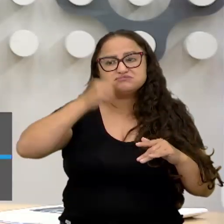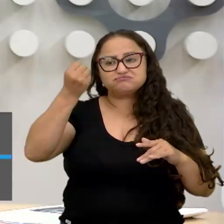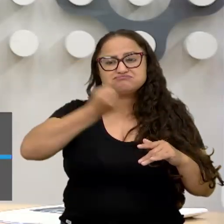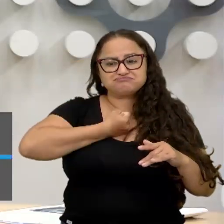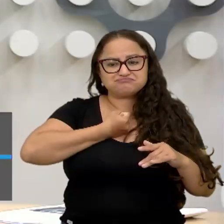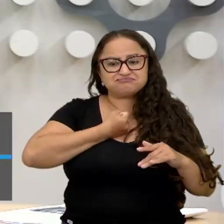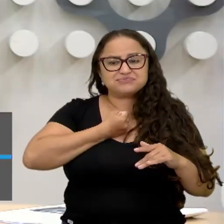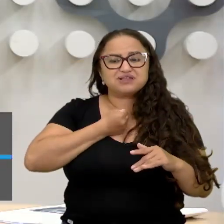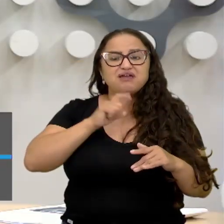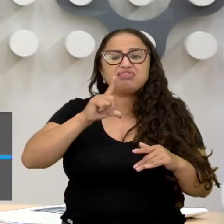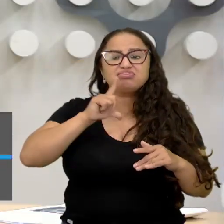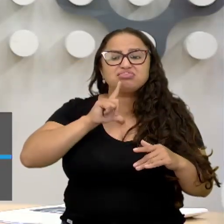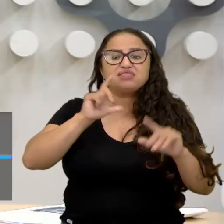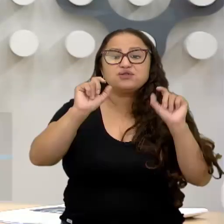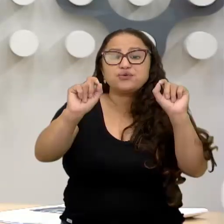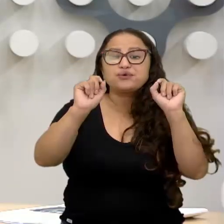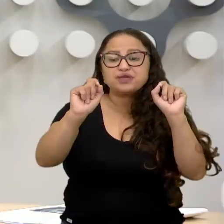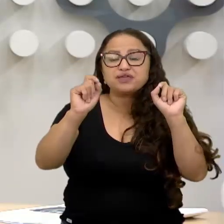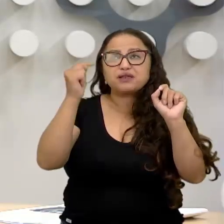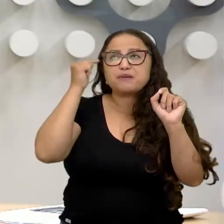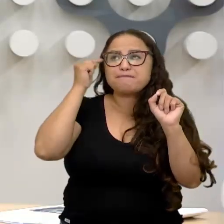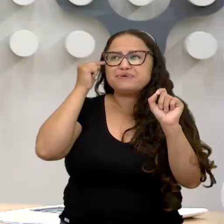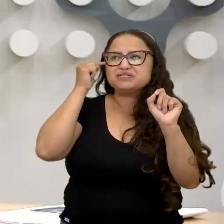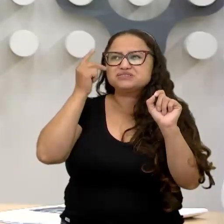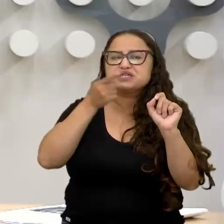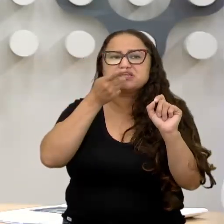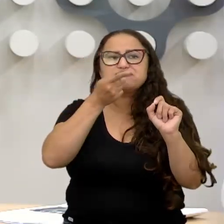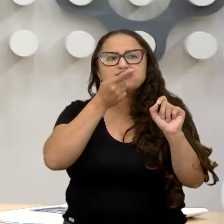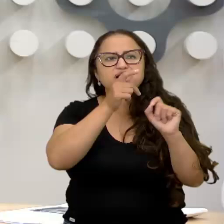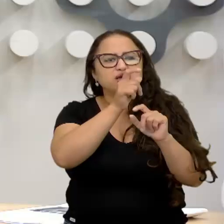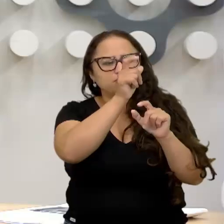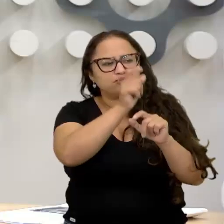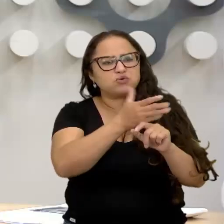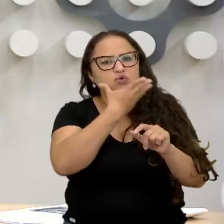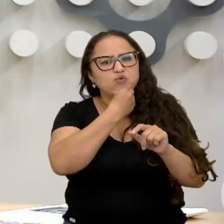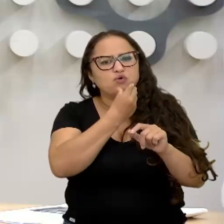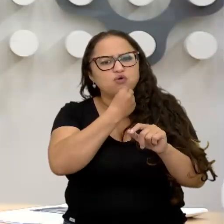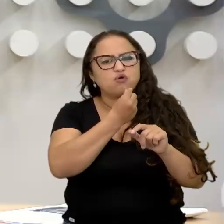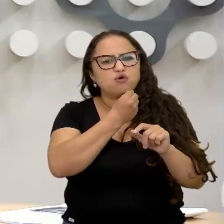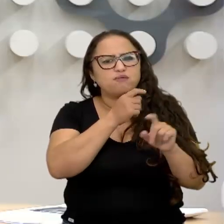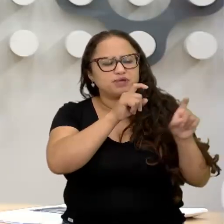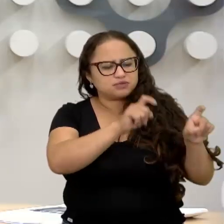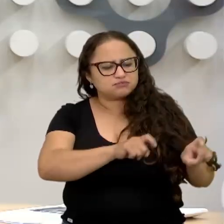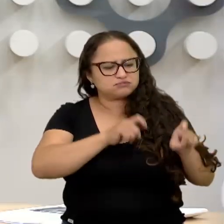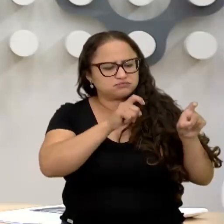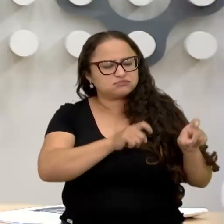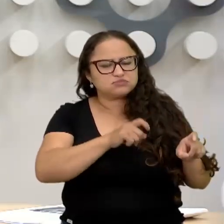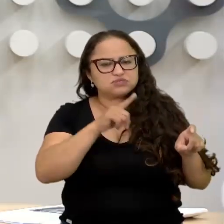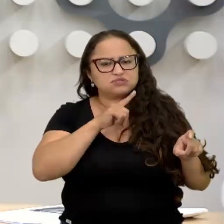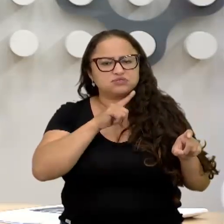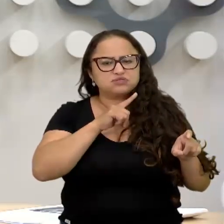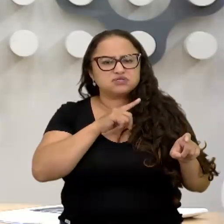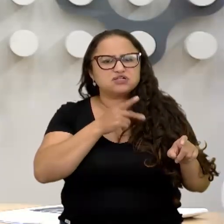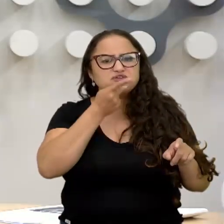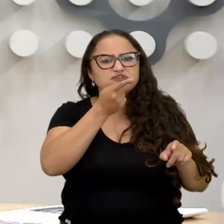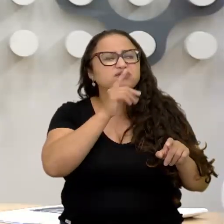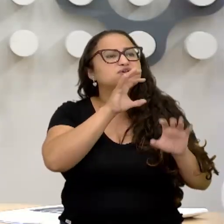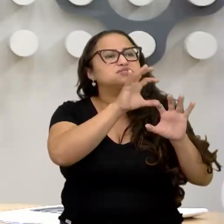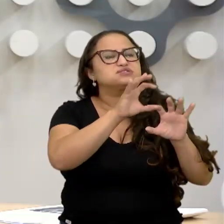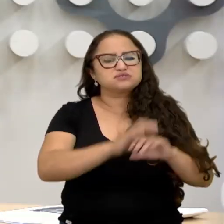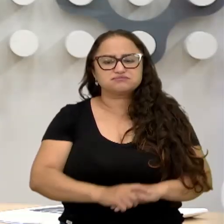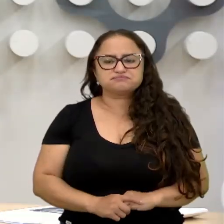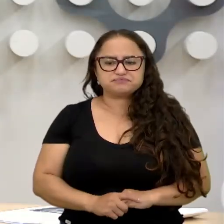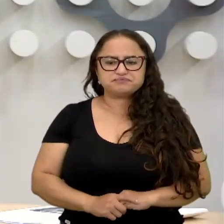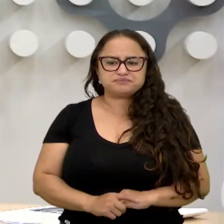vê que tem ele fala isso para um homem que está lá, o mestre Carpino, um homem que está passando no momento, e esse homem fala para ele, olha,